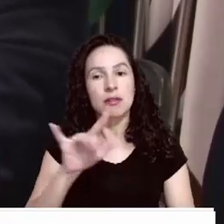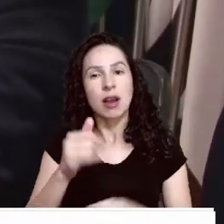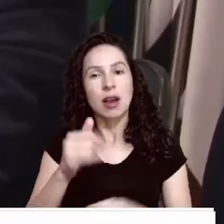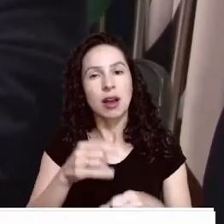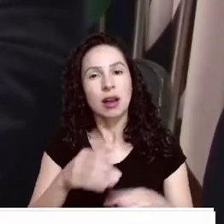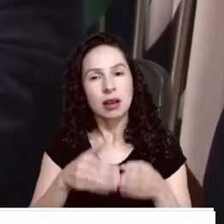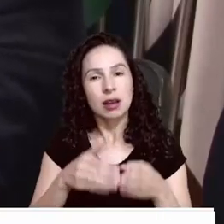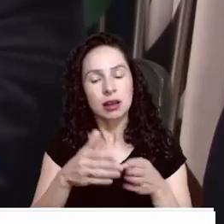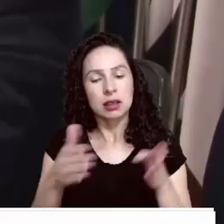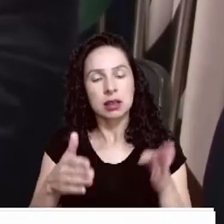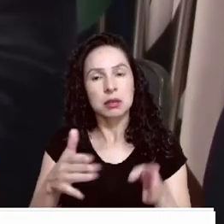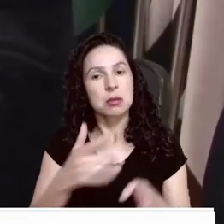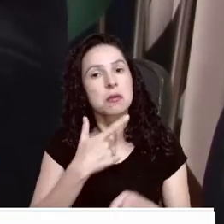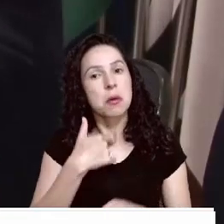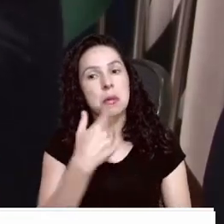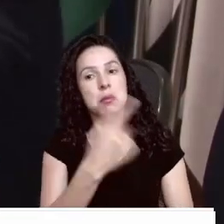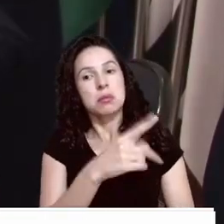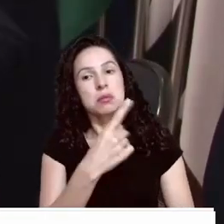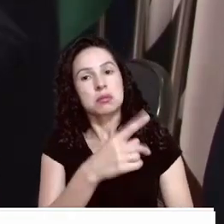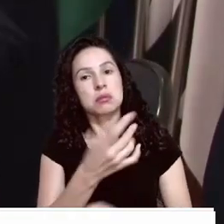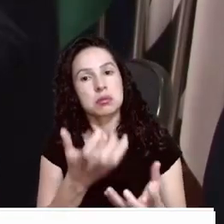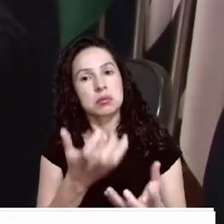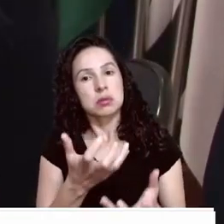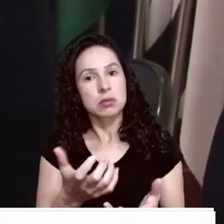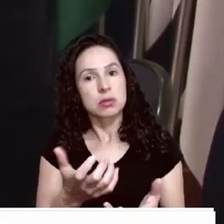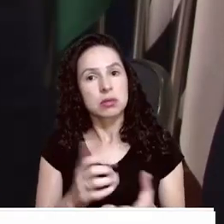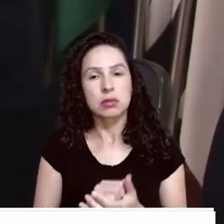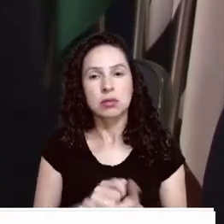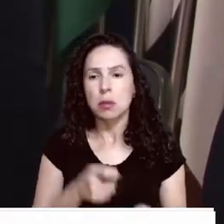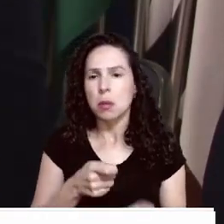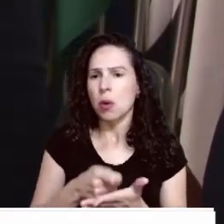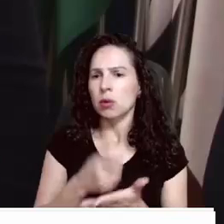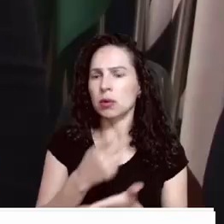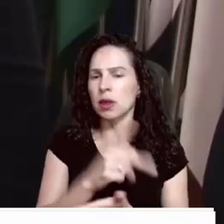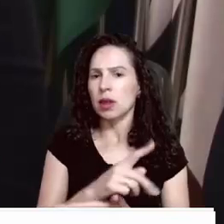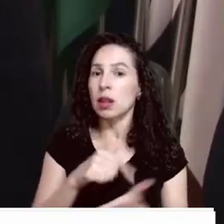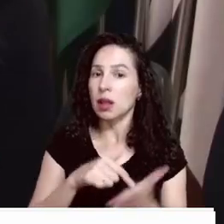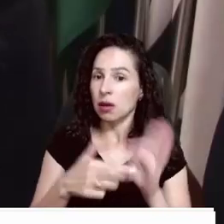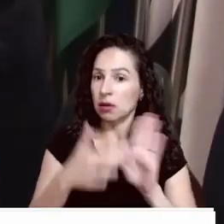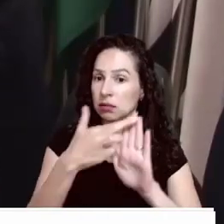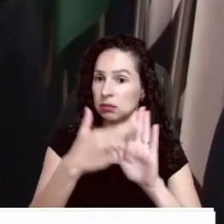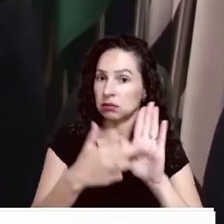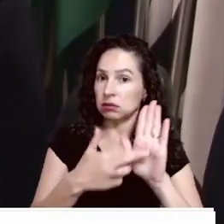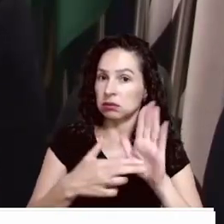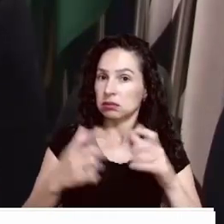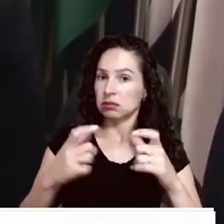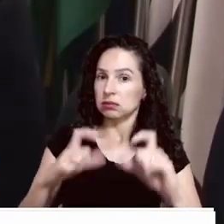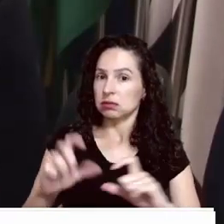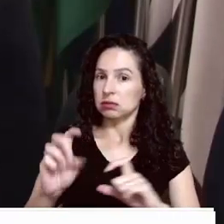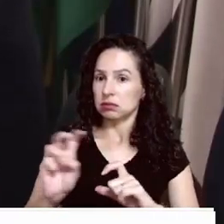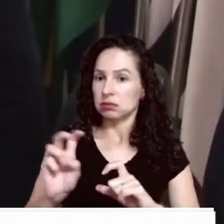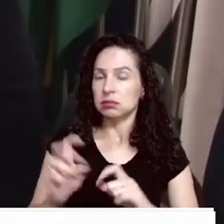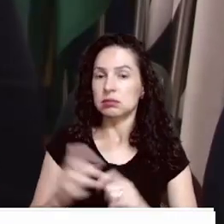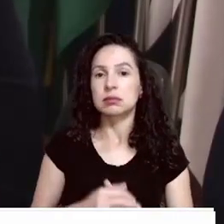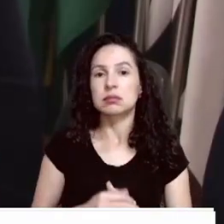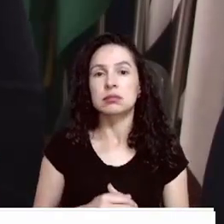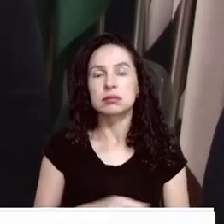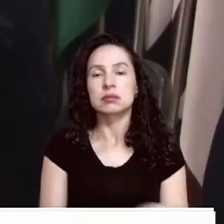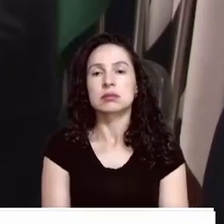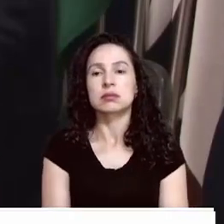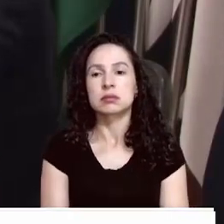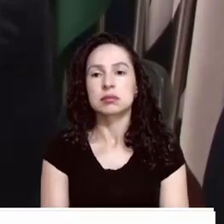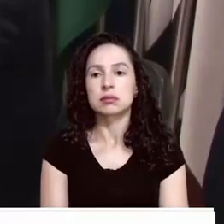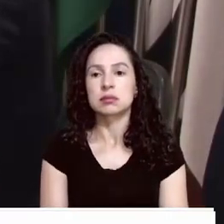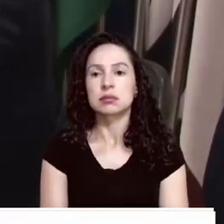que ele quiser, da forma que ele impõe. É o que está aqui no parágrafo 5º. O judiciário